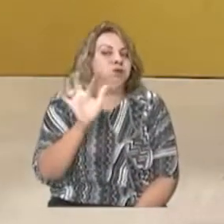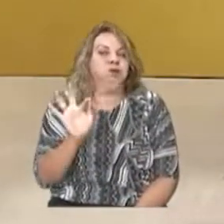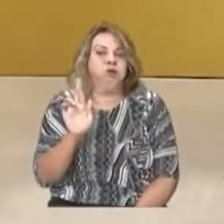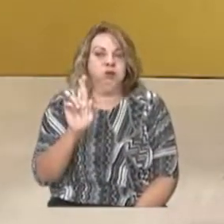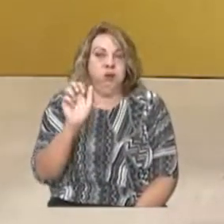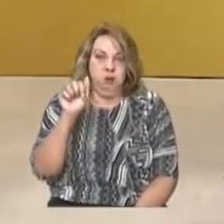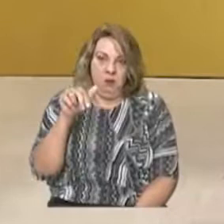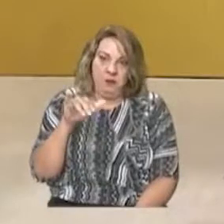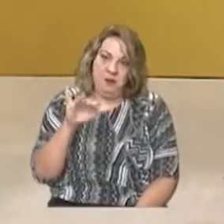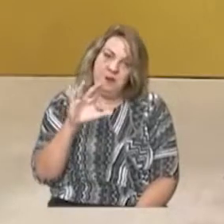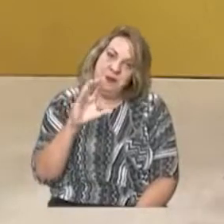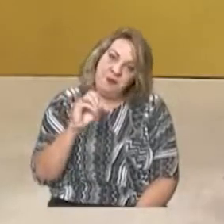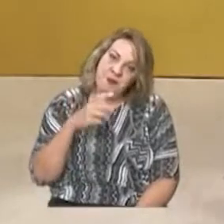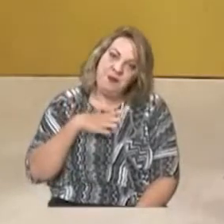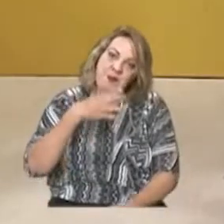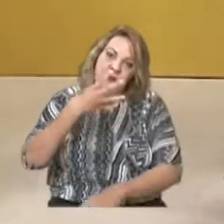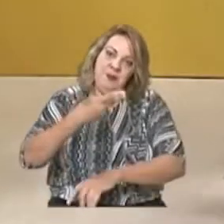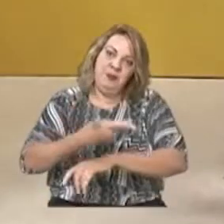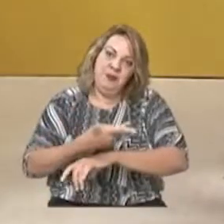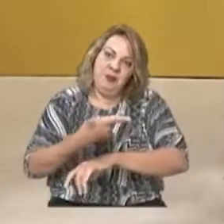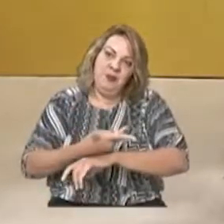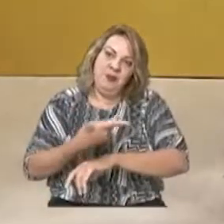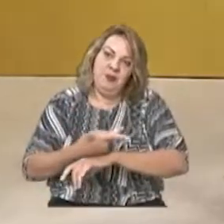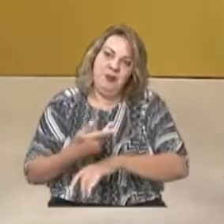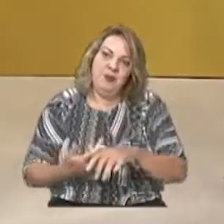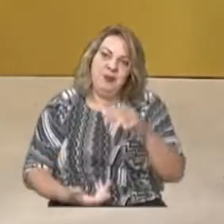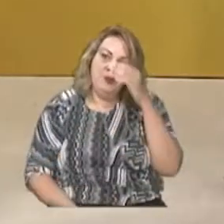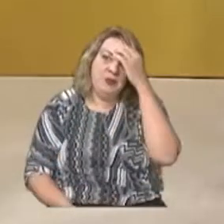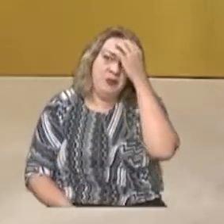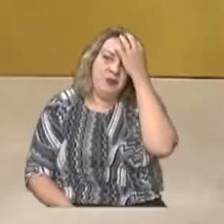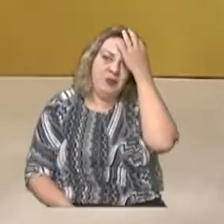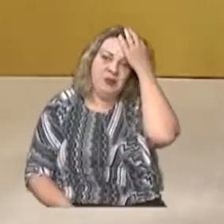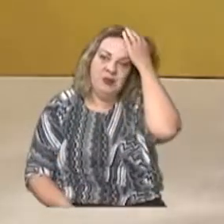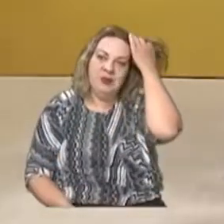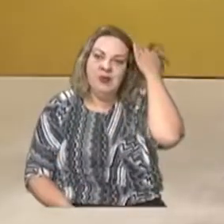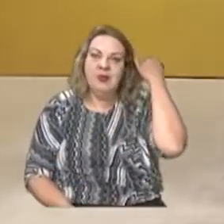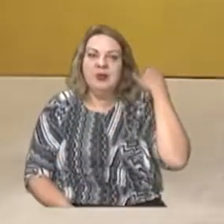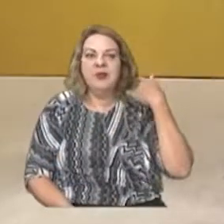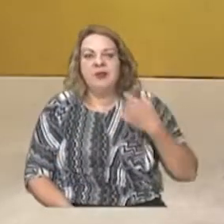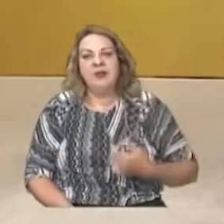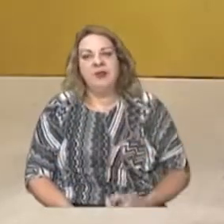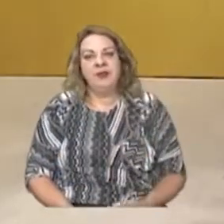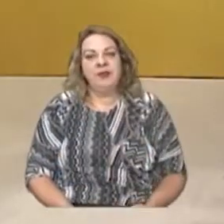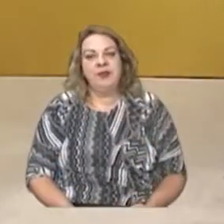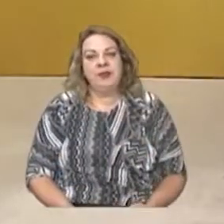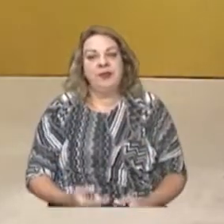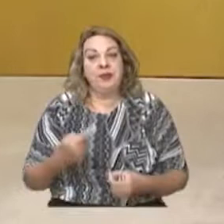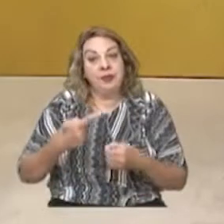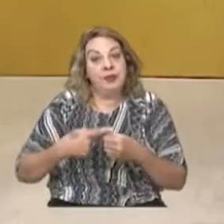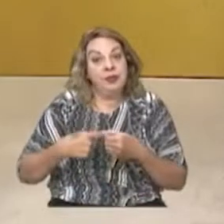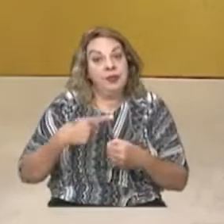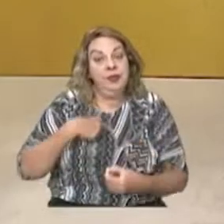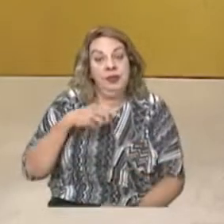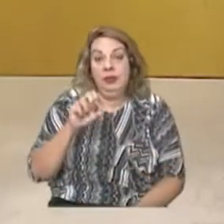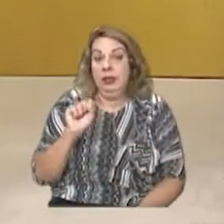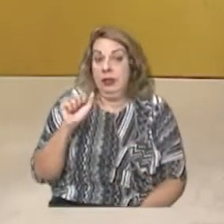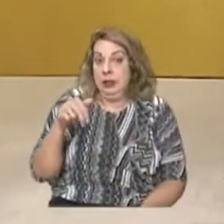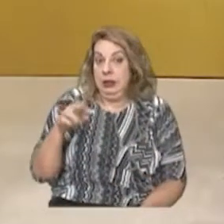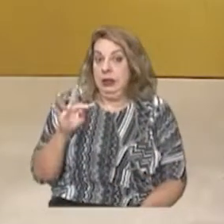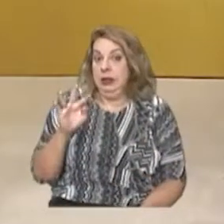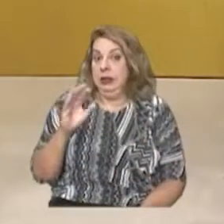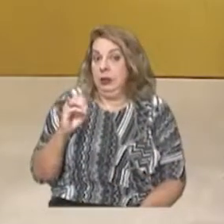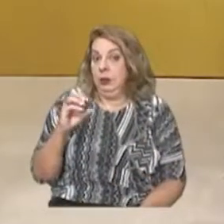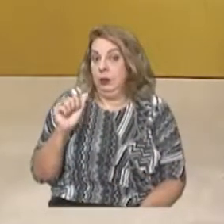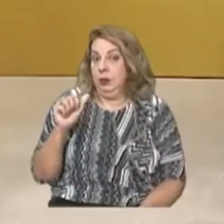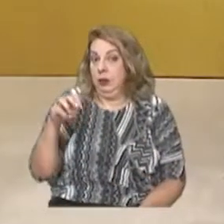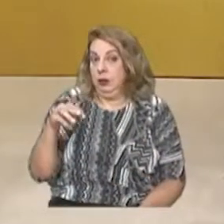né? Contemplado do quarto prêmio. Olha, foi muito bacana. Ele é lá de Santo Amaro das Brotas. A caravana Caju Cap foi até